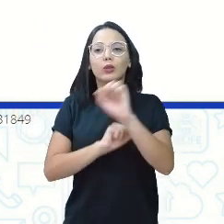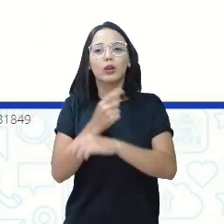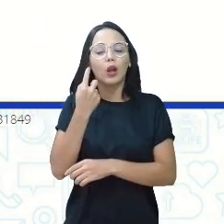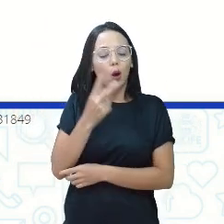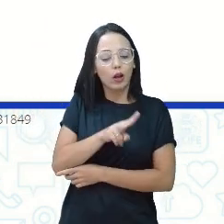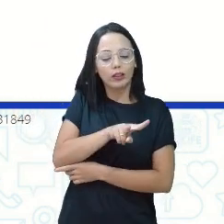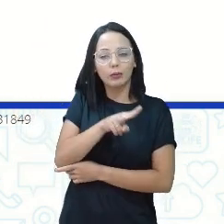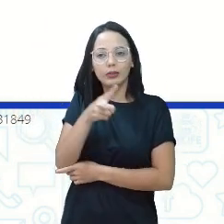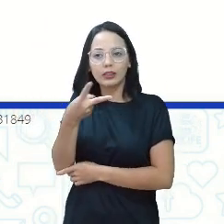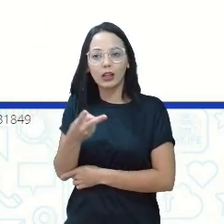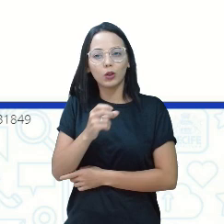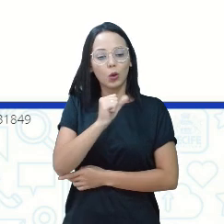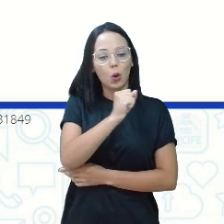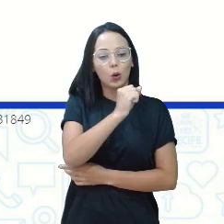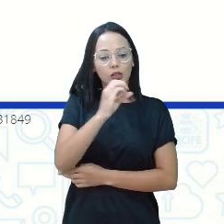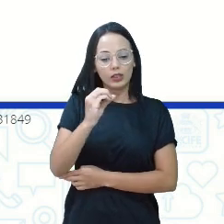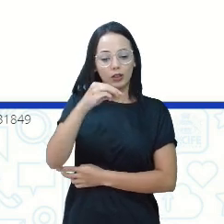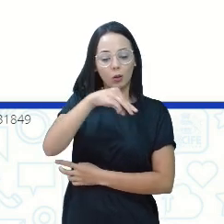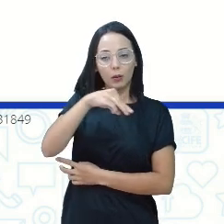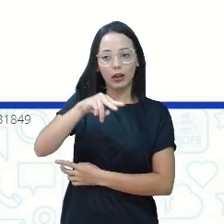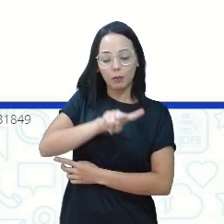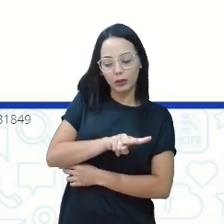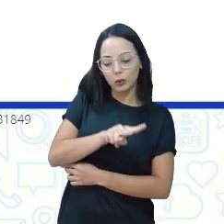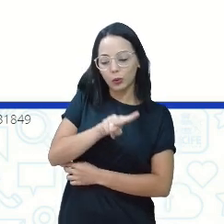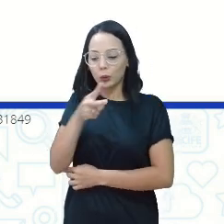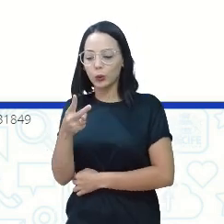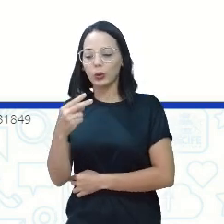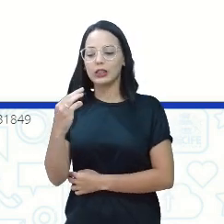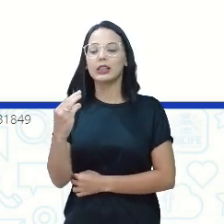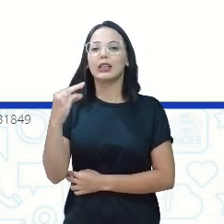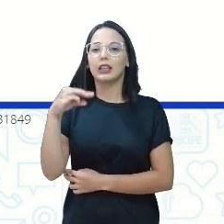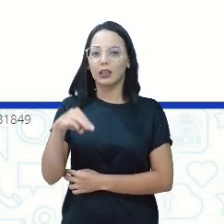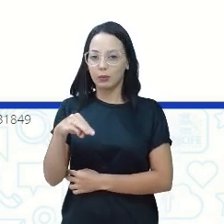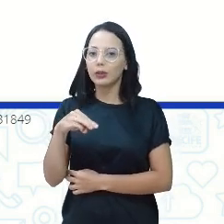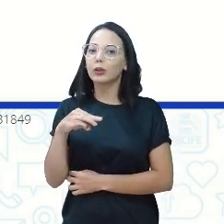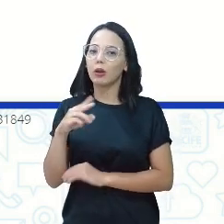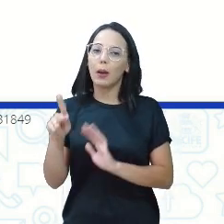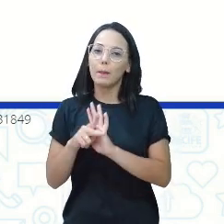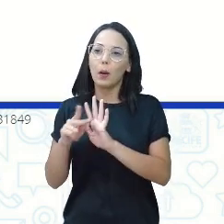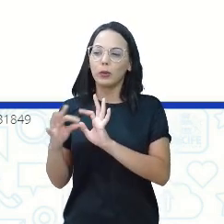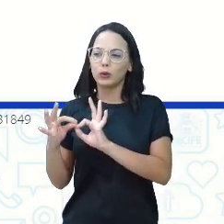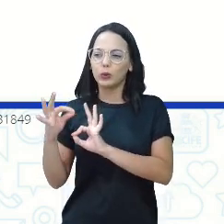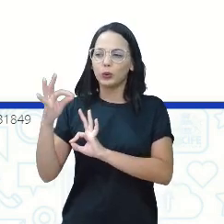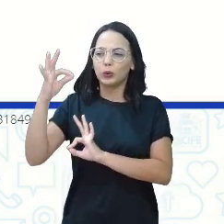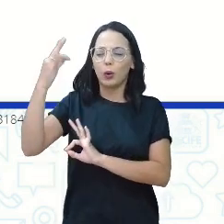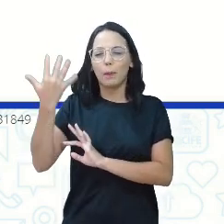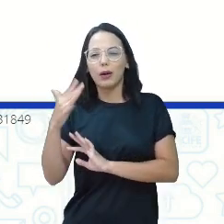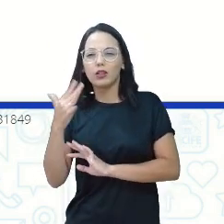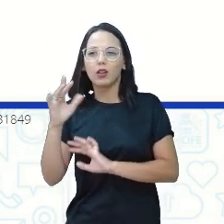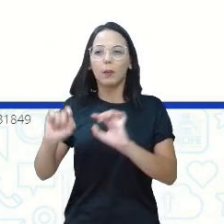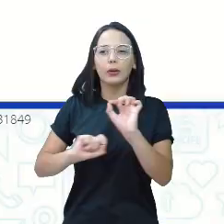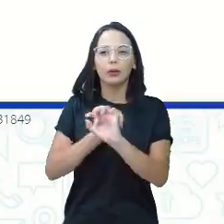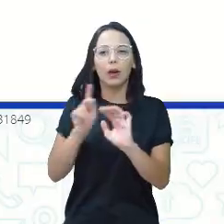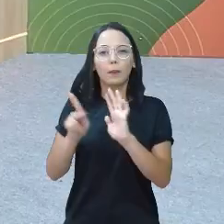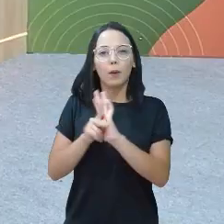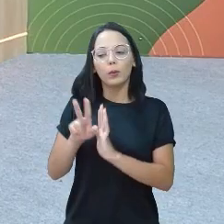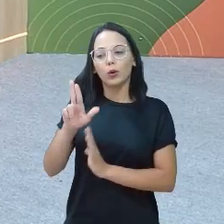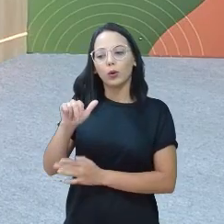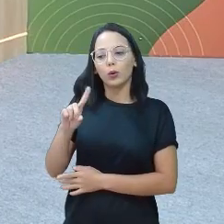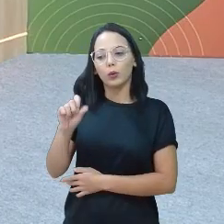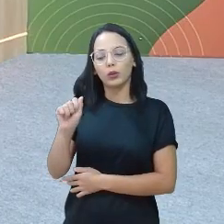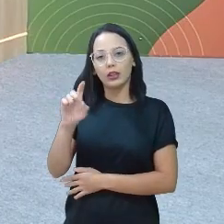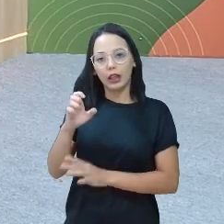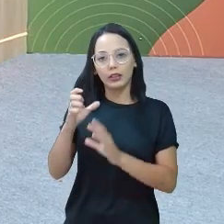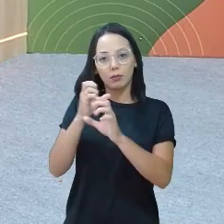da medida, ó, de 800 milímetros para centímetro. Normalmente, a altura desse bichinho é feita nessa unidade, né, de